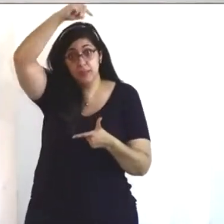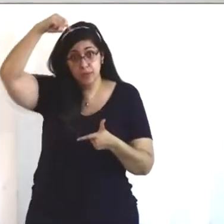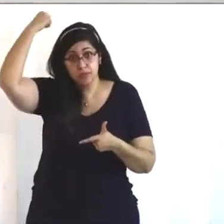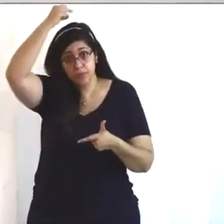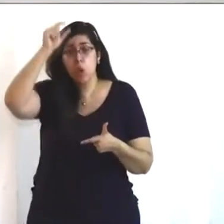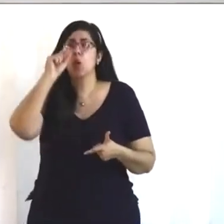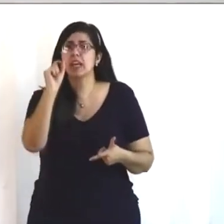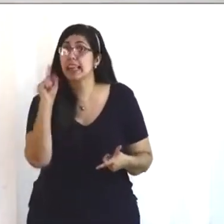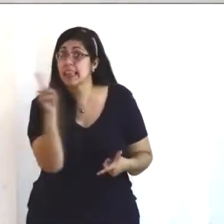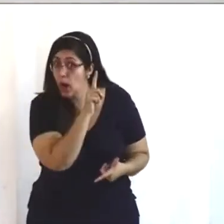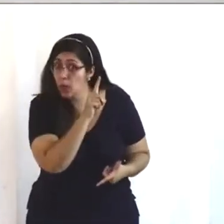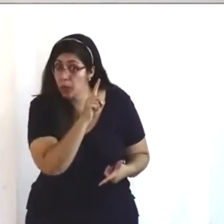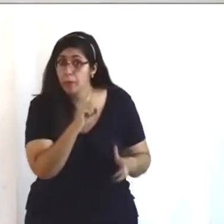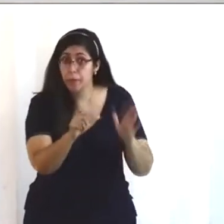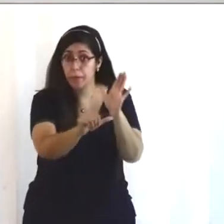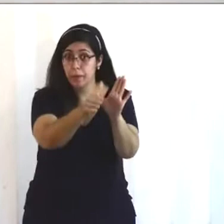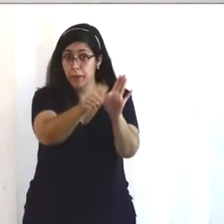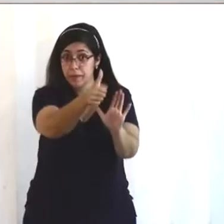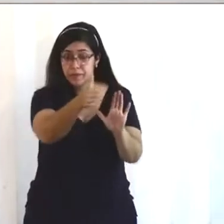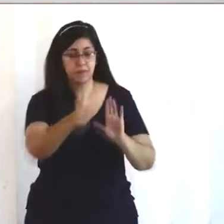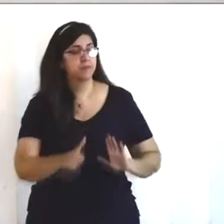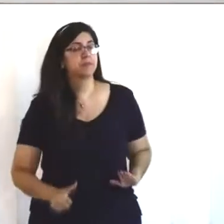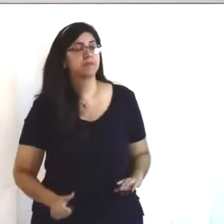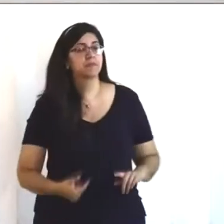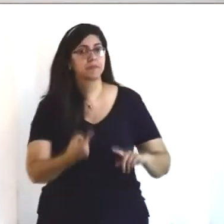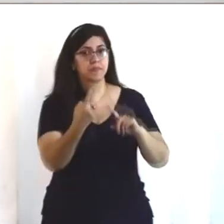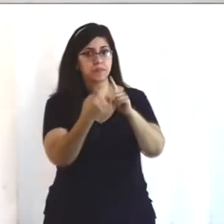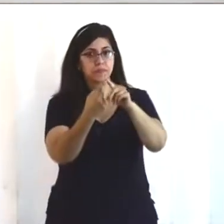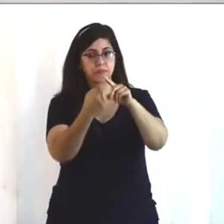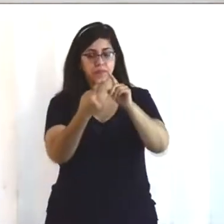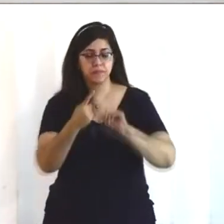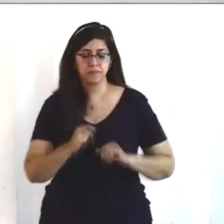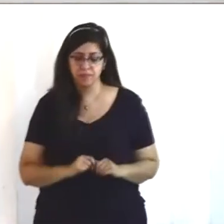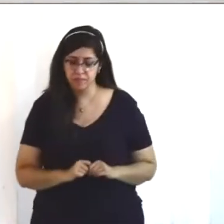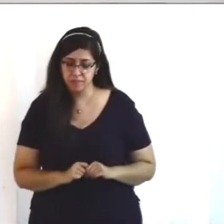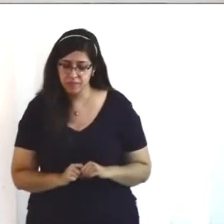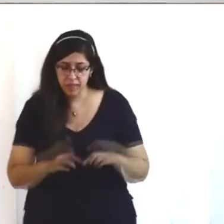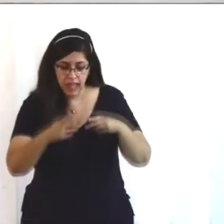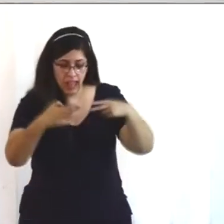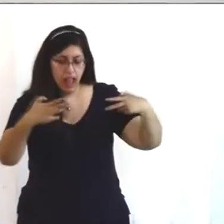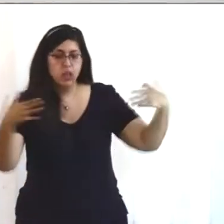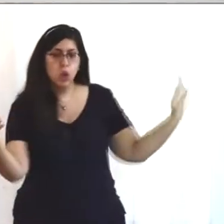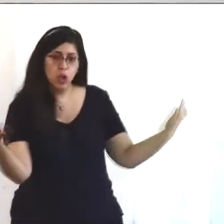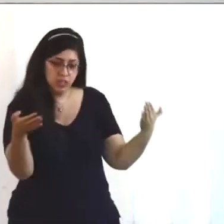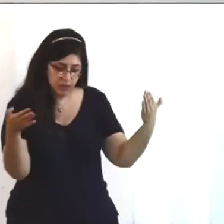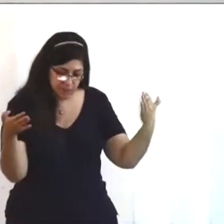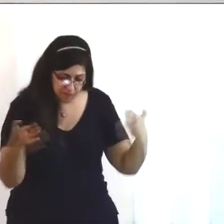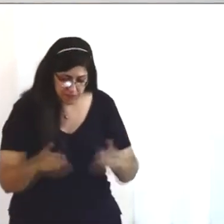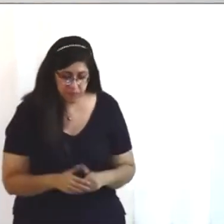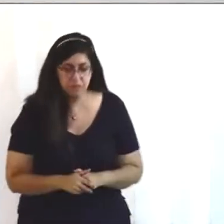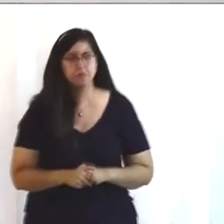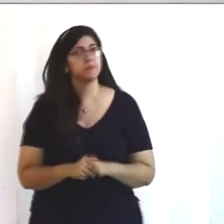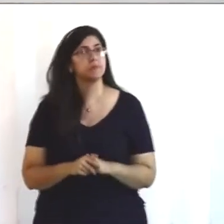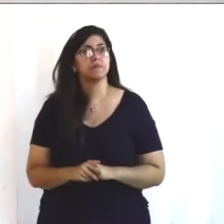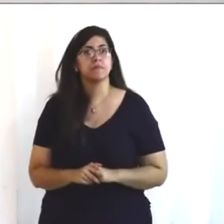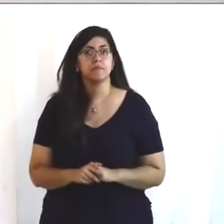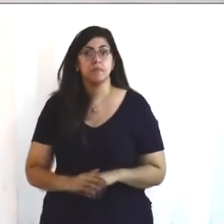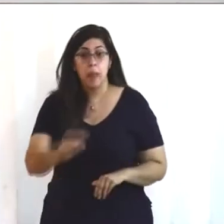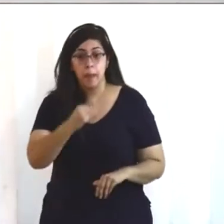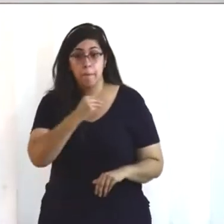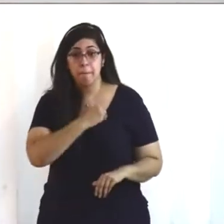Santo. Uma das coisas que talvez é corrente no meio de hoje, é que pecado